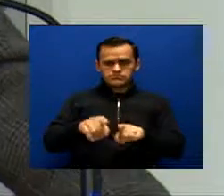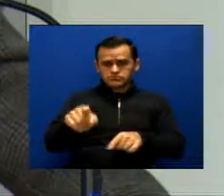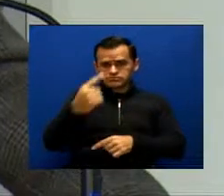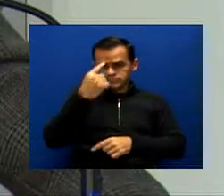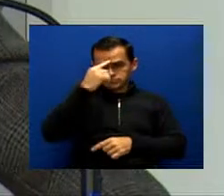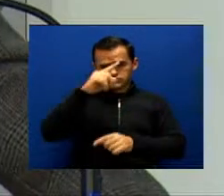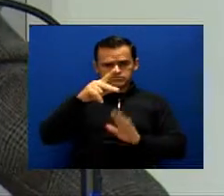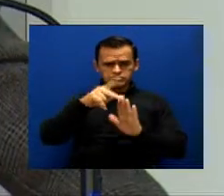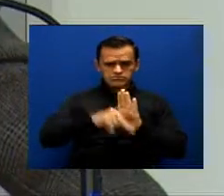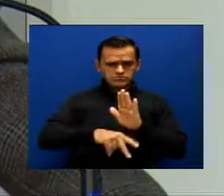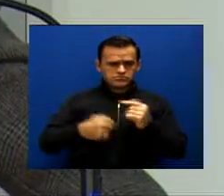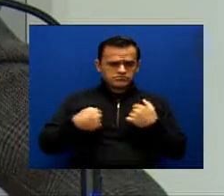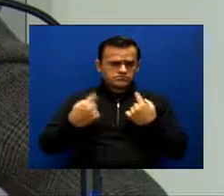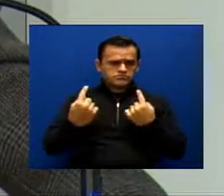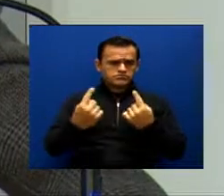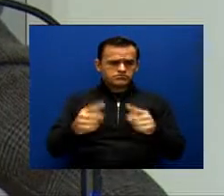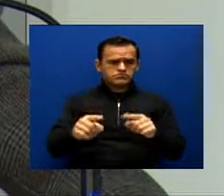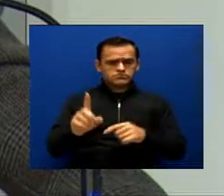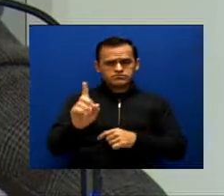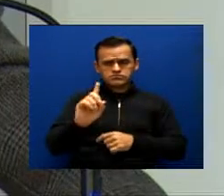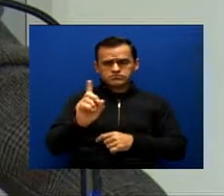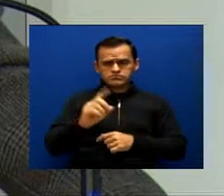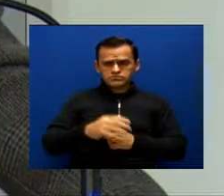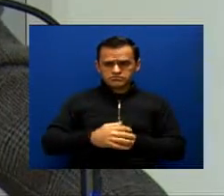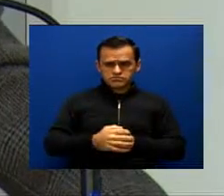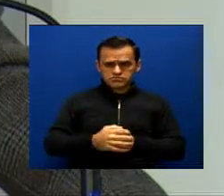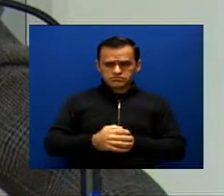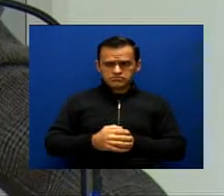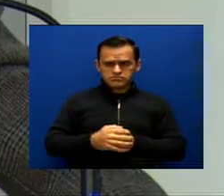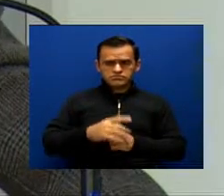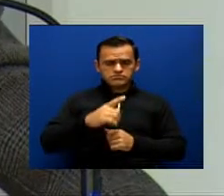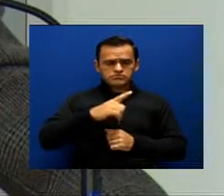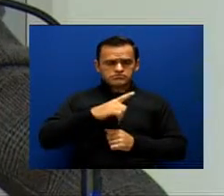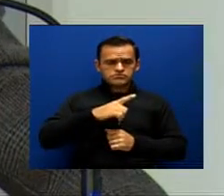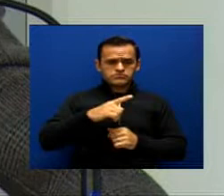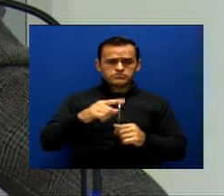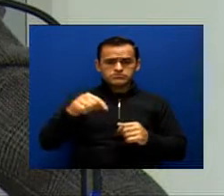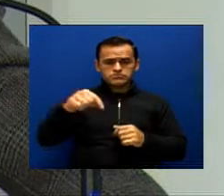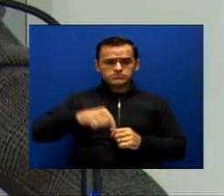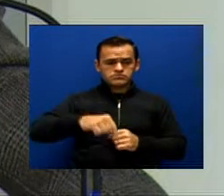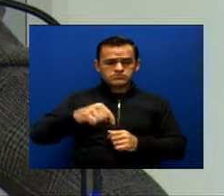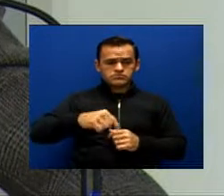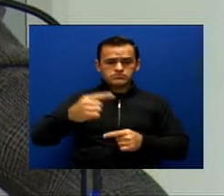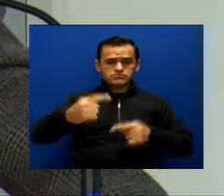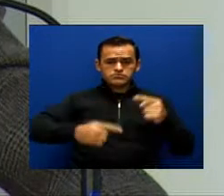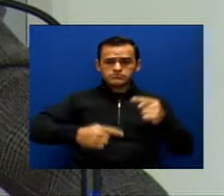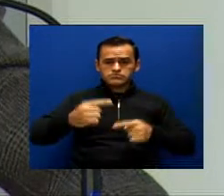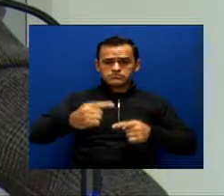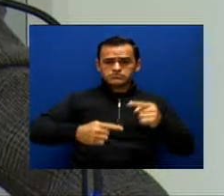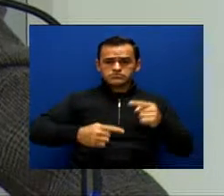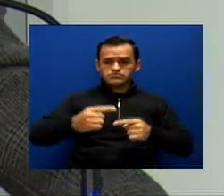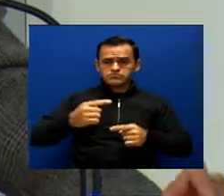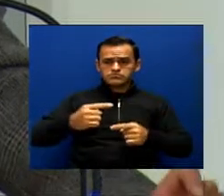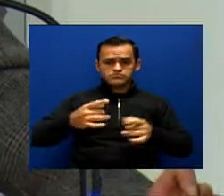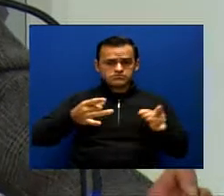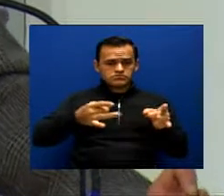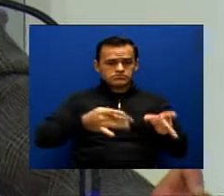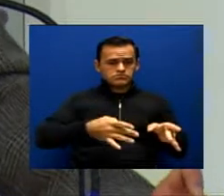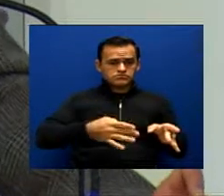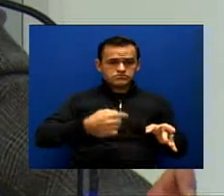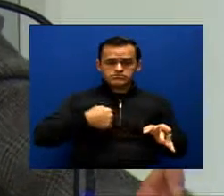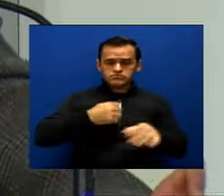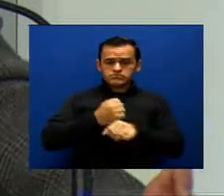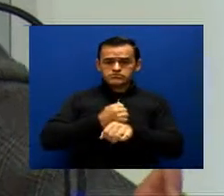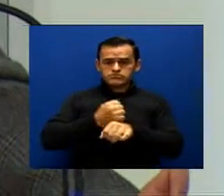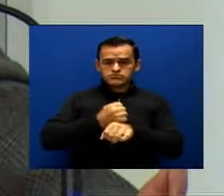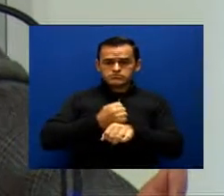projeto, inclusive, que abandonaram esse plenário na hora que nós estávamos em discussão. Em 9 anos